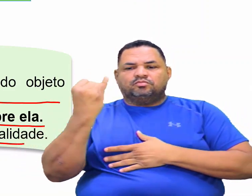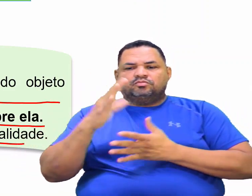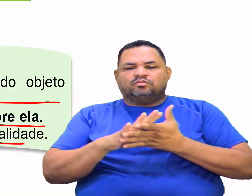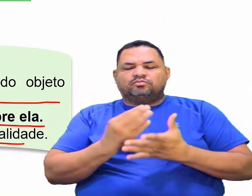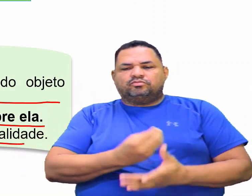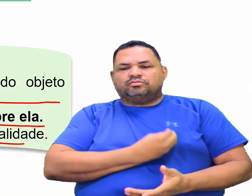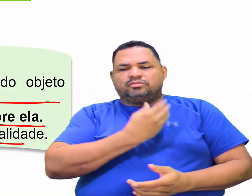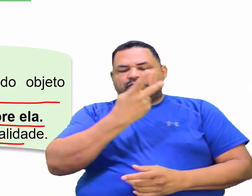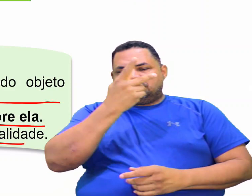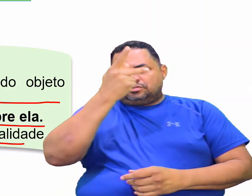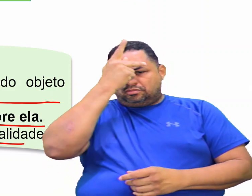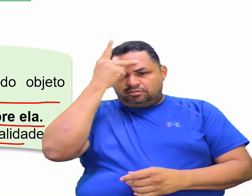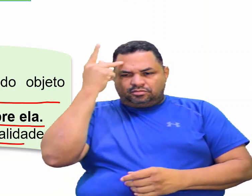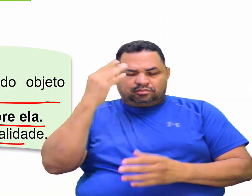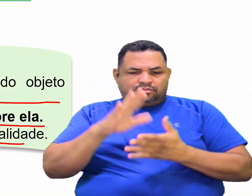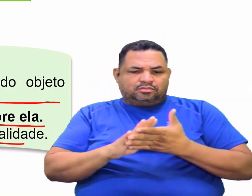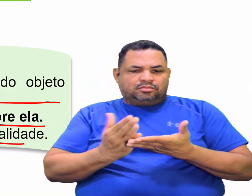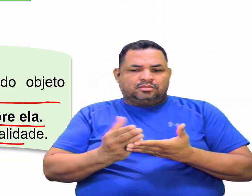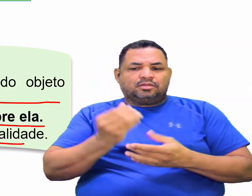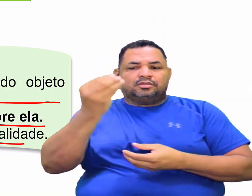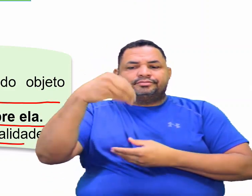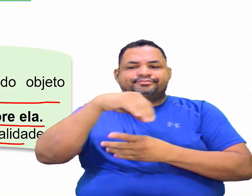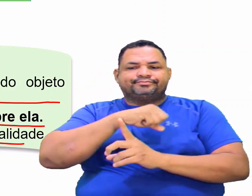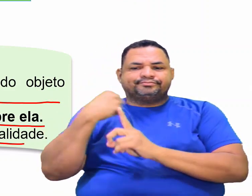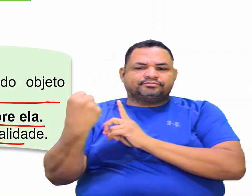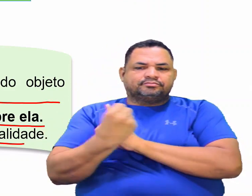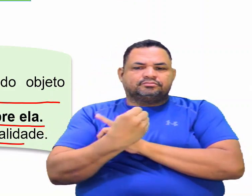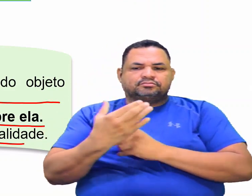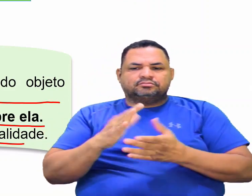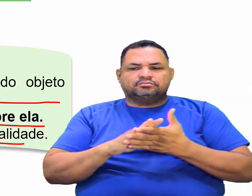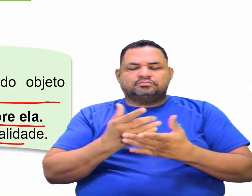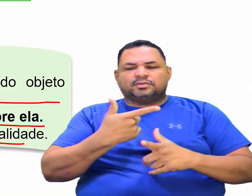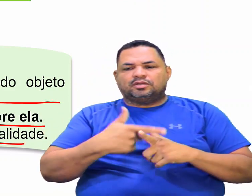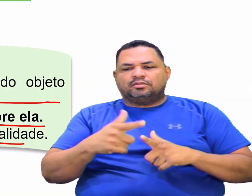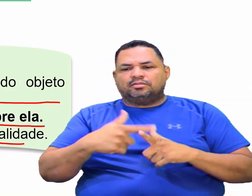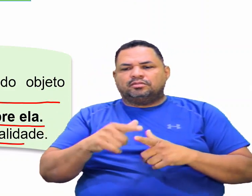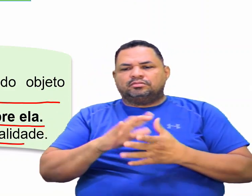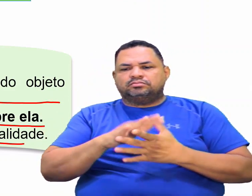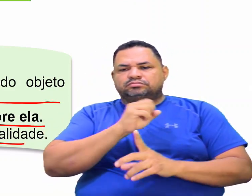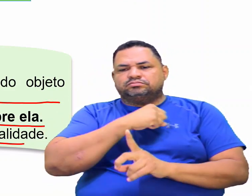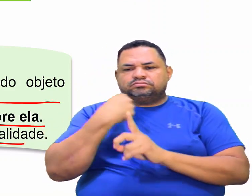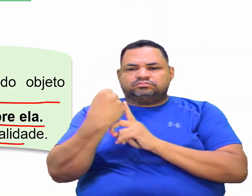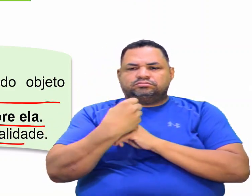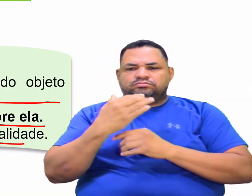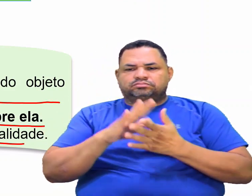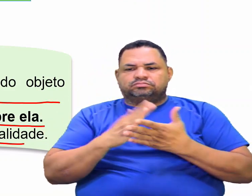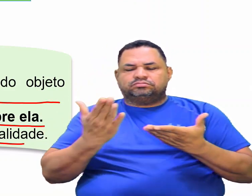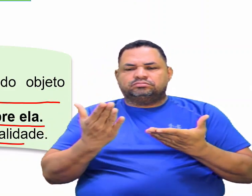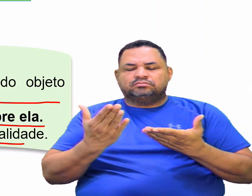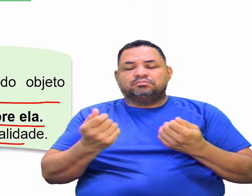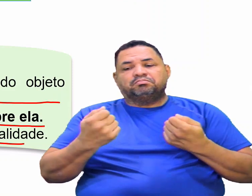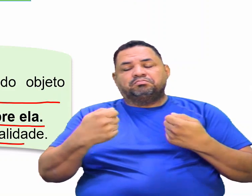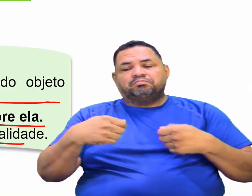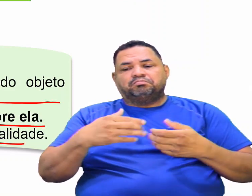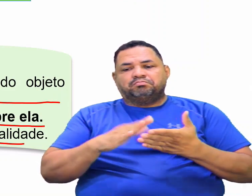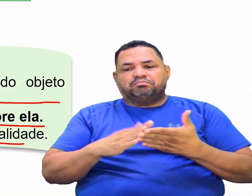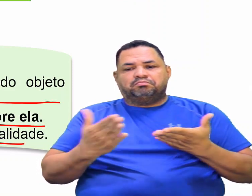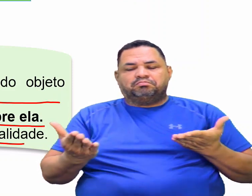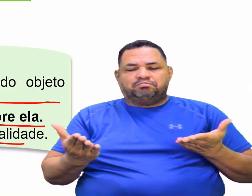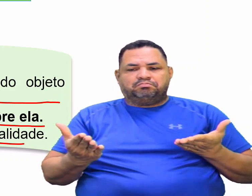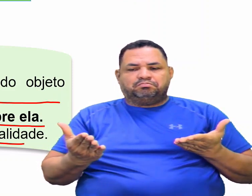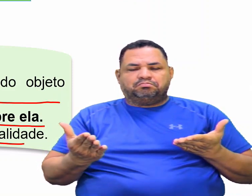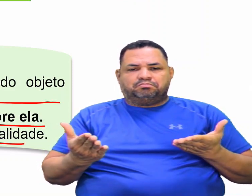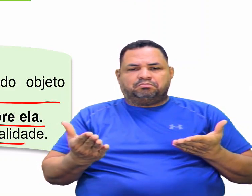da vida das pessoas da vida em sociedade né alguns problemas algumas maseras poderiam ser ou podem